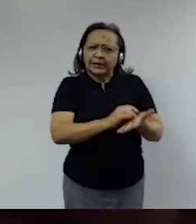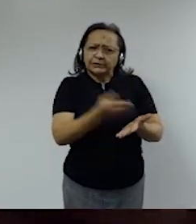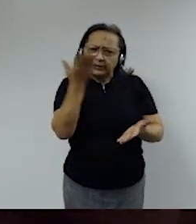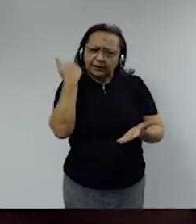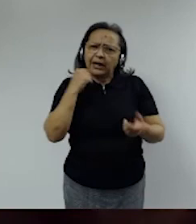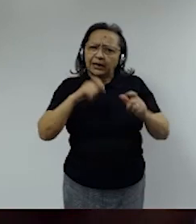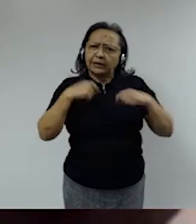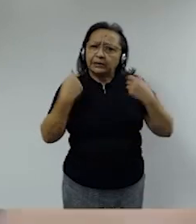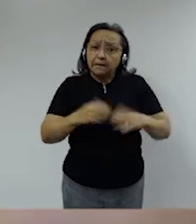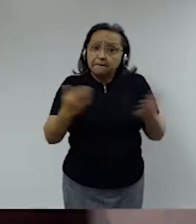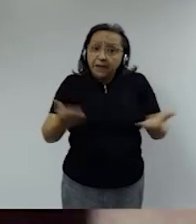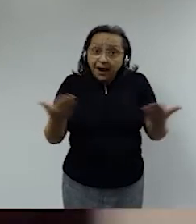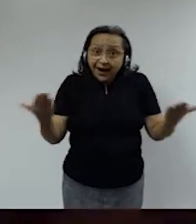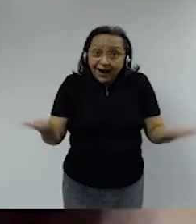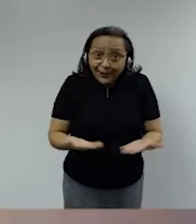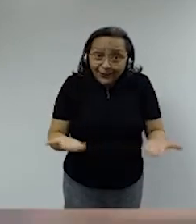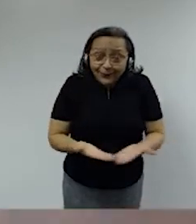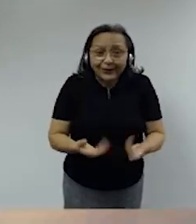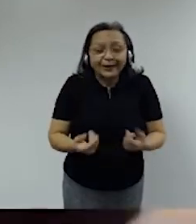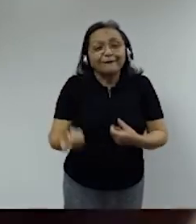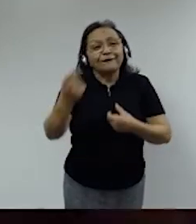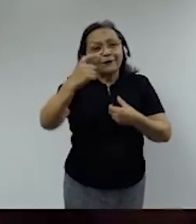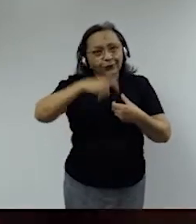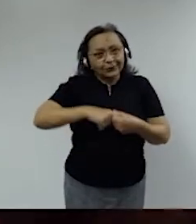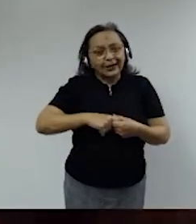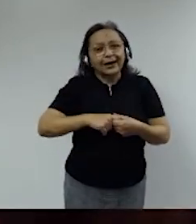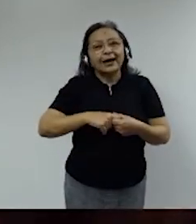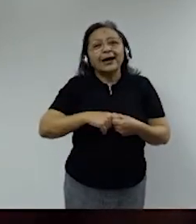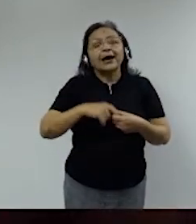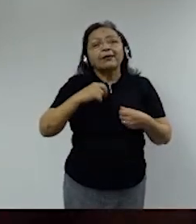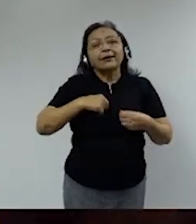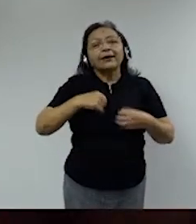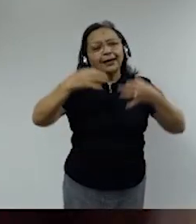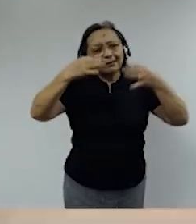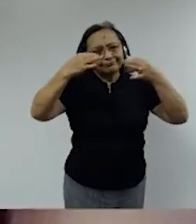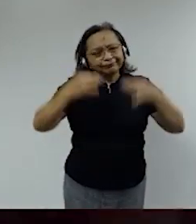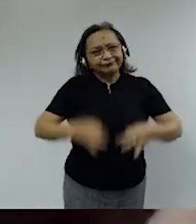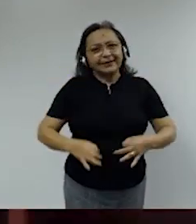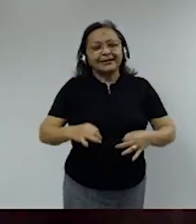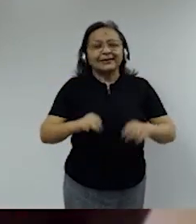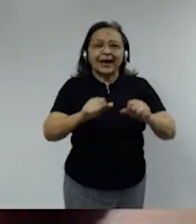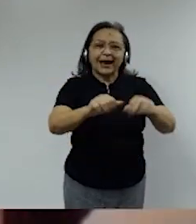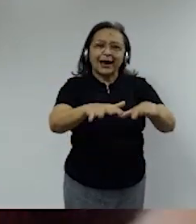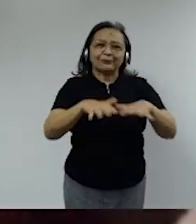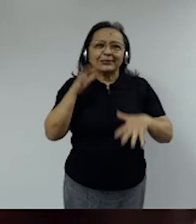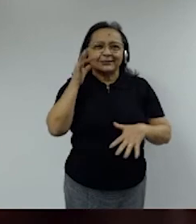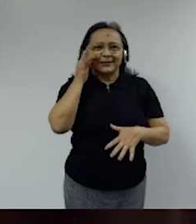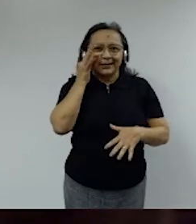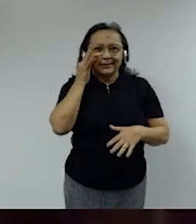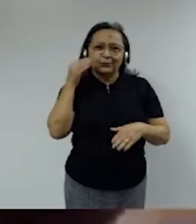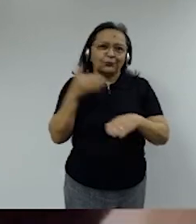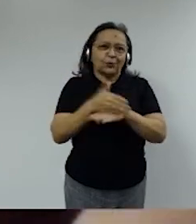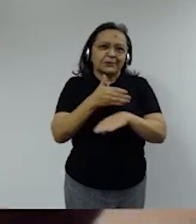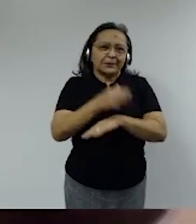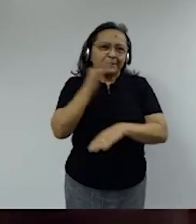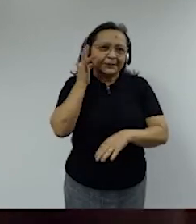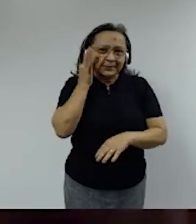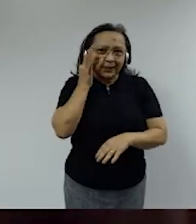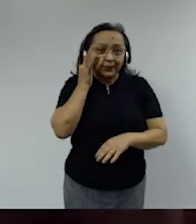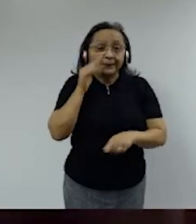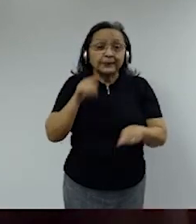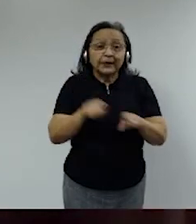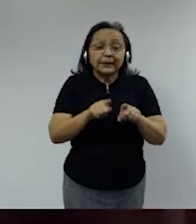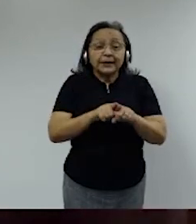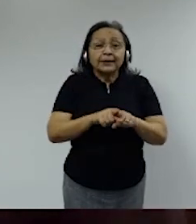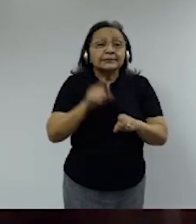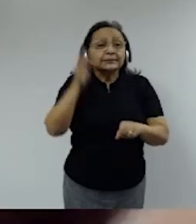momento, mas agora é isso, é realmente retomar, né, o que é a essência da audiência, que é a presença, né, o comparecimento presencial. E só lembrar